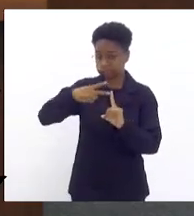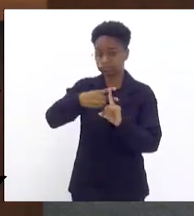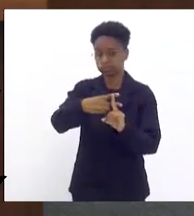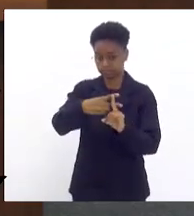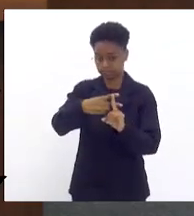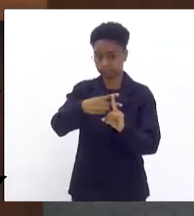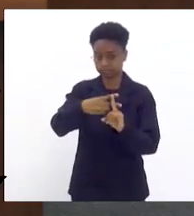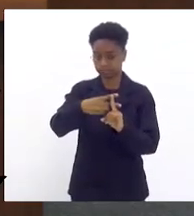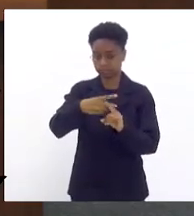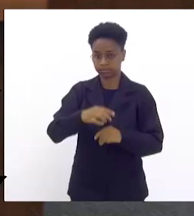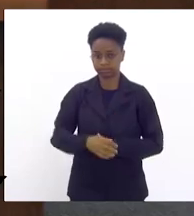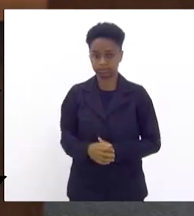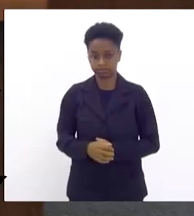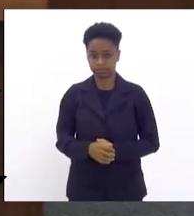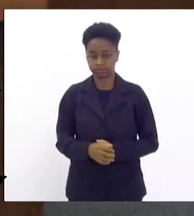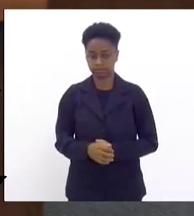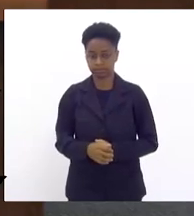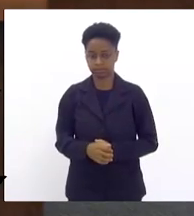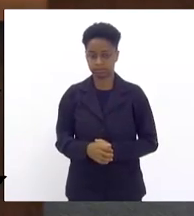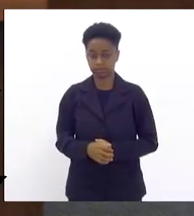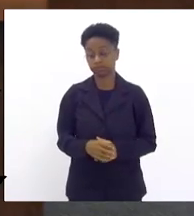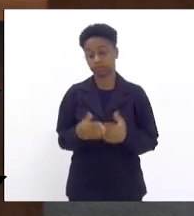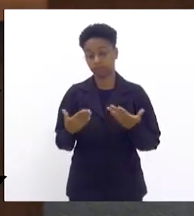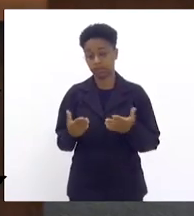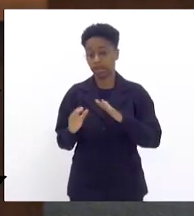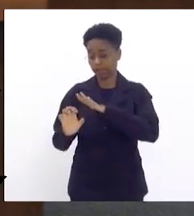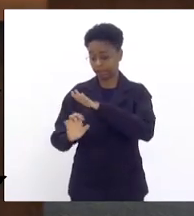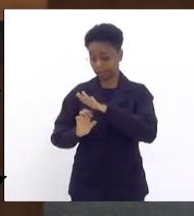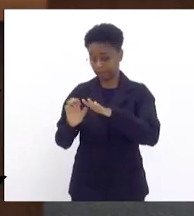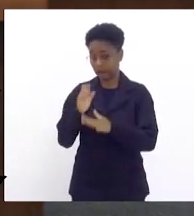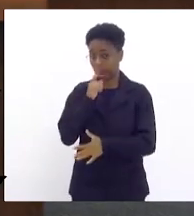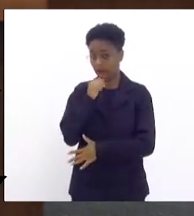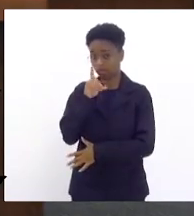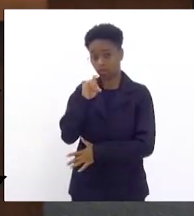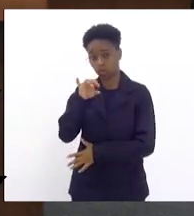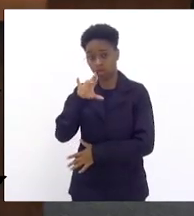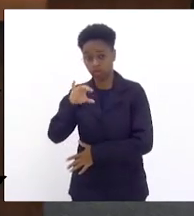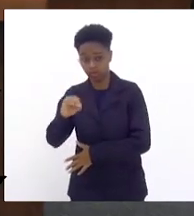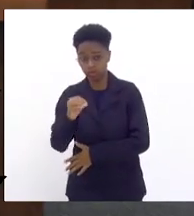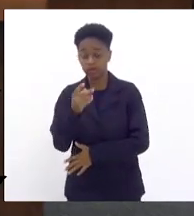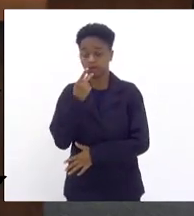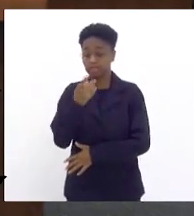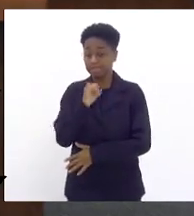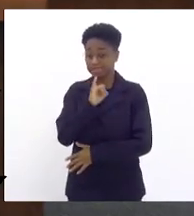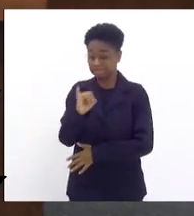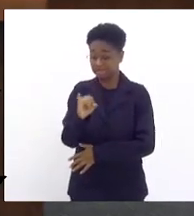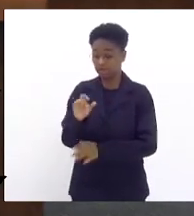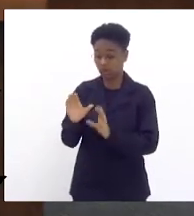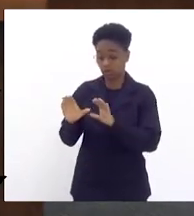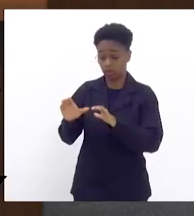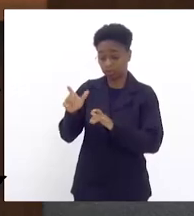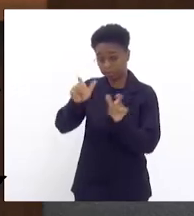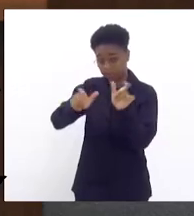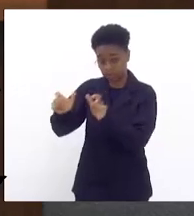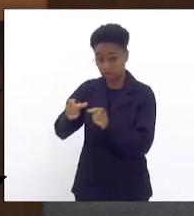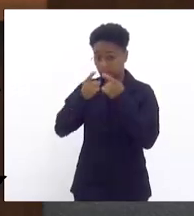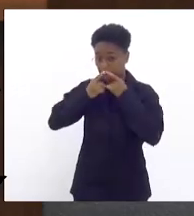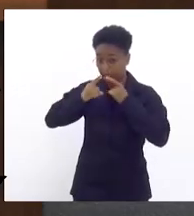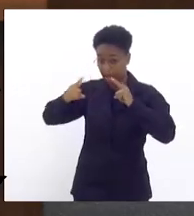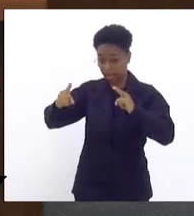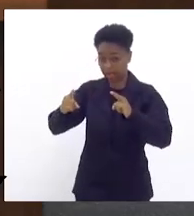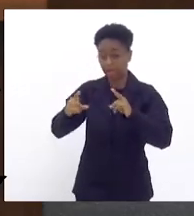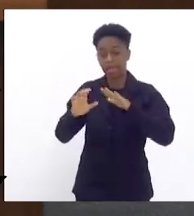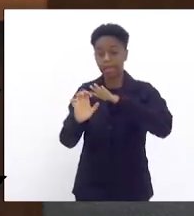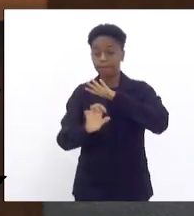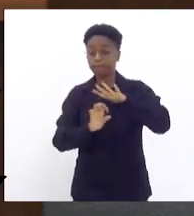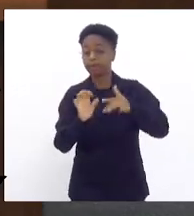E, segundo a própria Águas do Rio, quando qualquer tipo de reclamação que o consumidor faz, a Águas do Rio ela